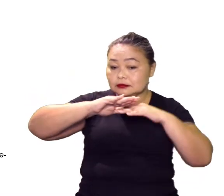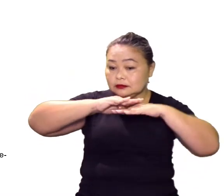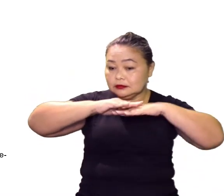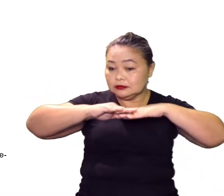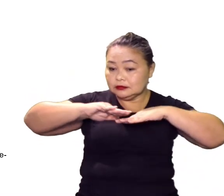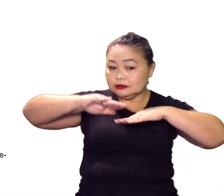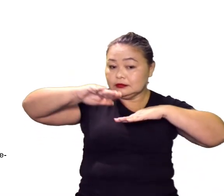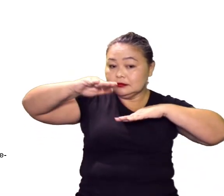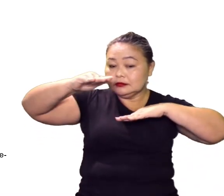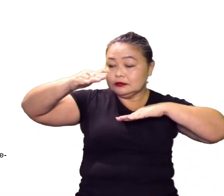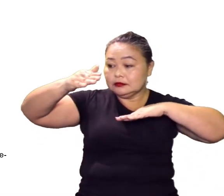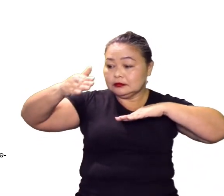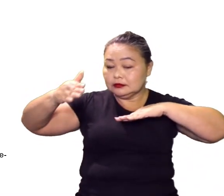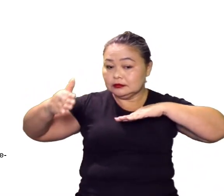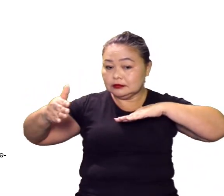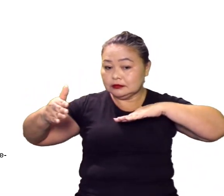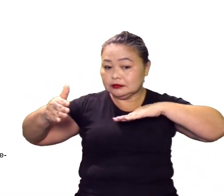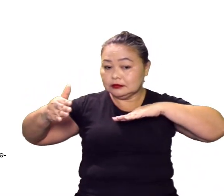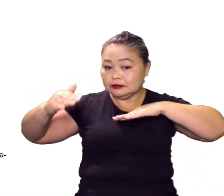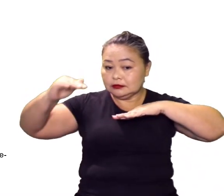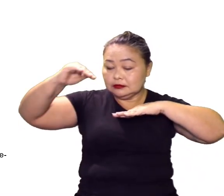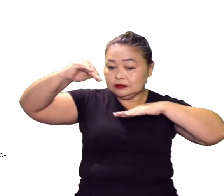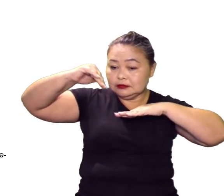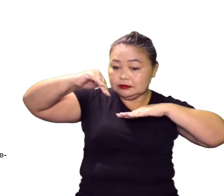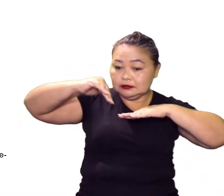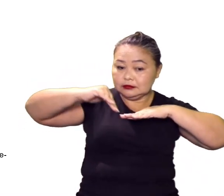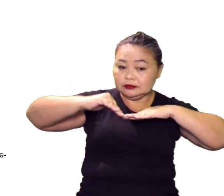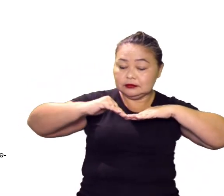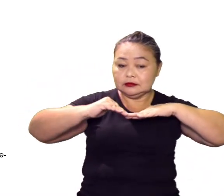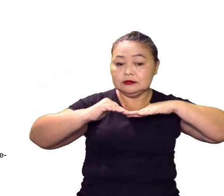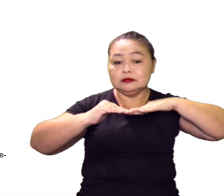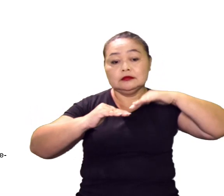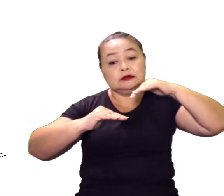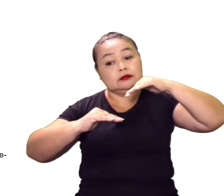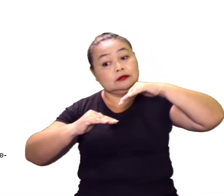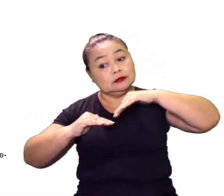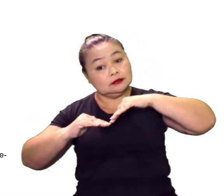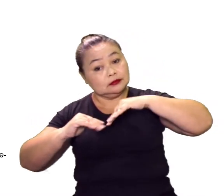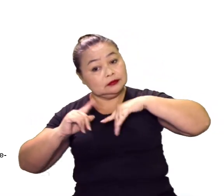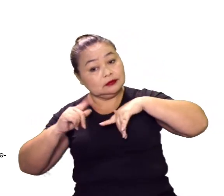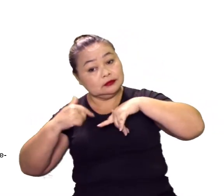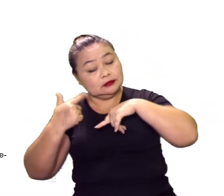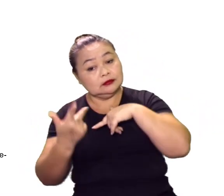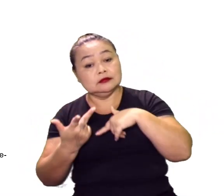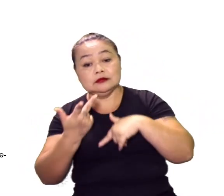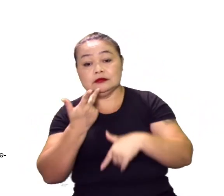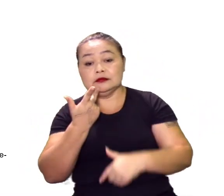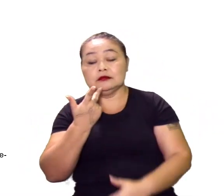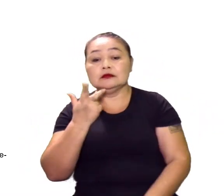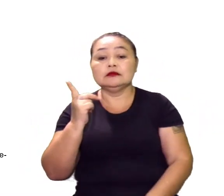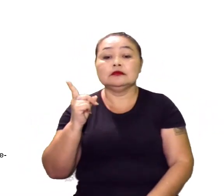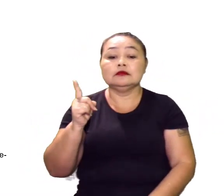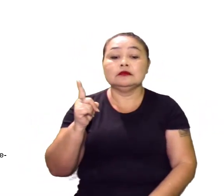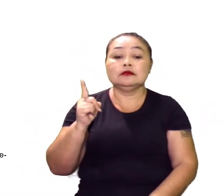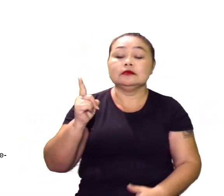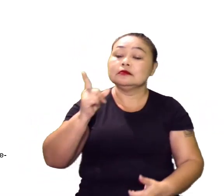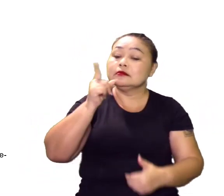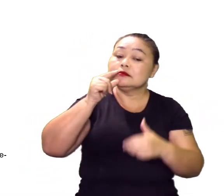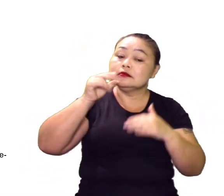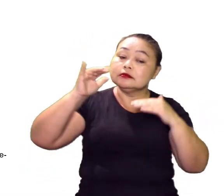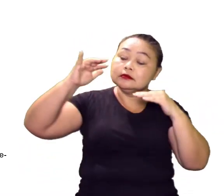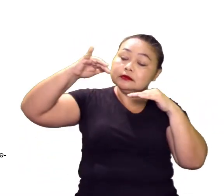gravidade, ela vai descer, e por força dos agentes exógenos que nós falamos, água,